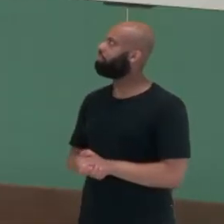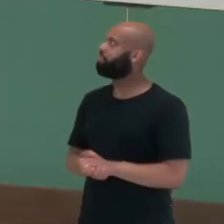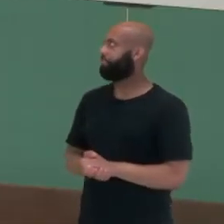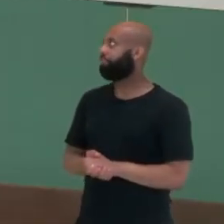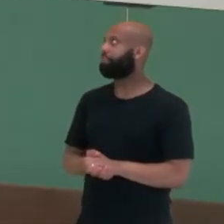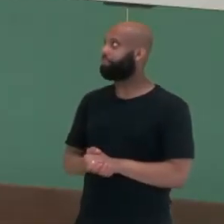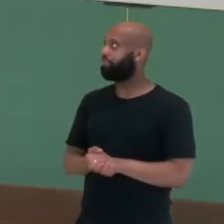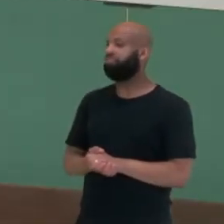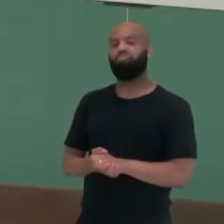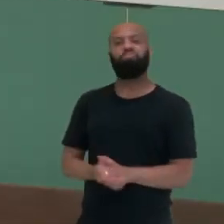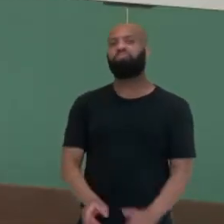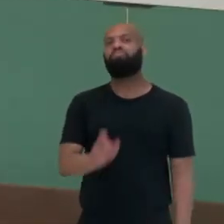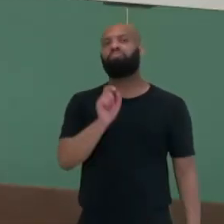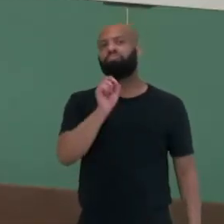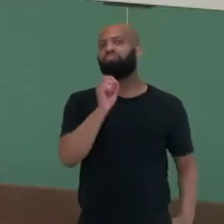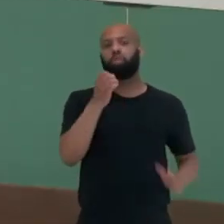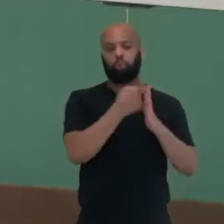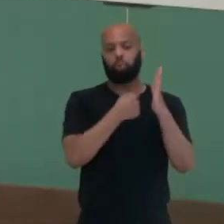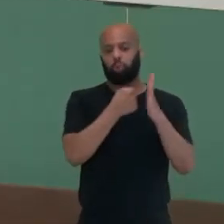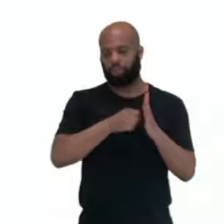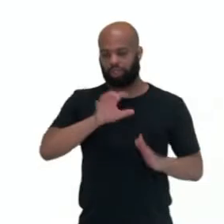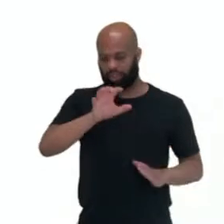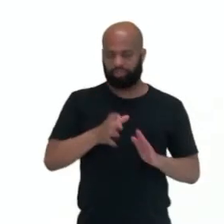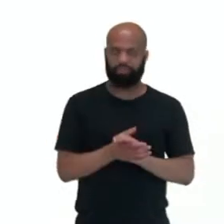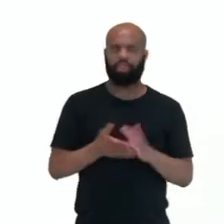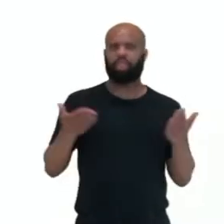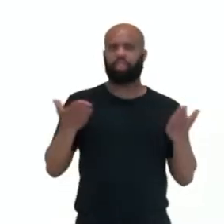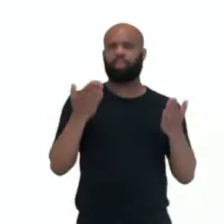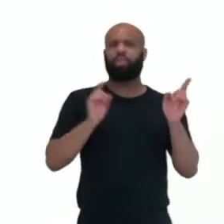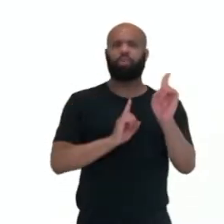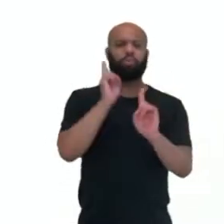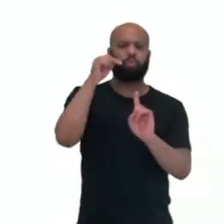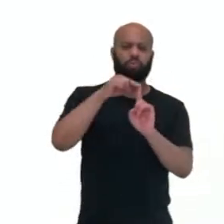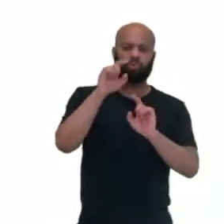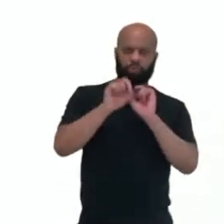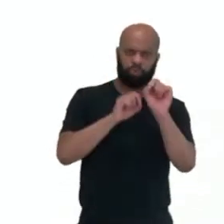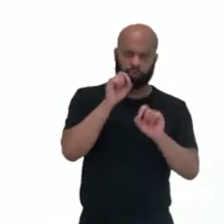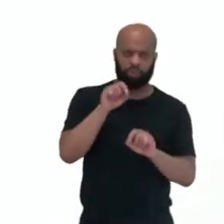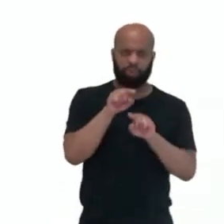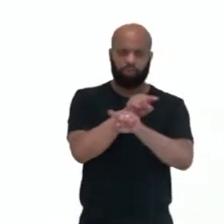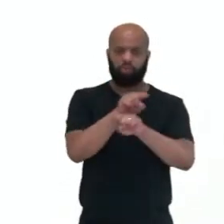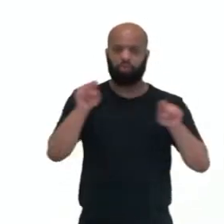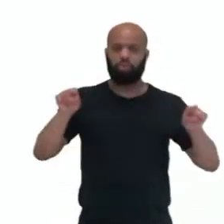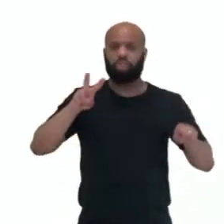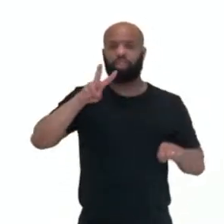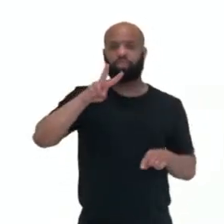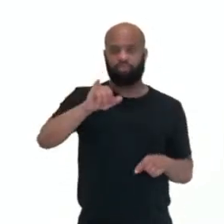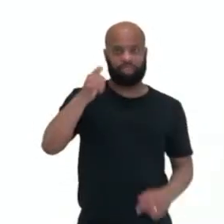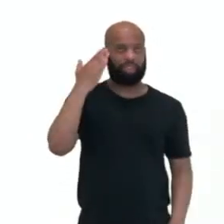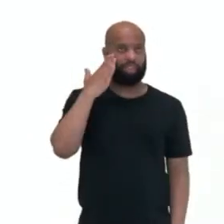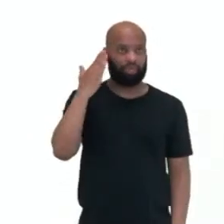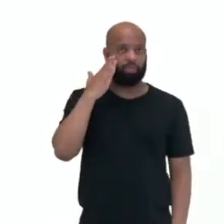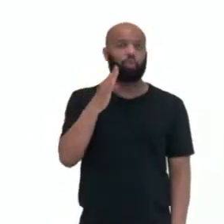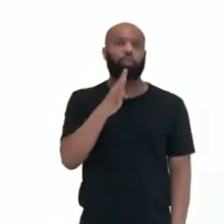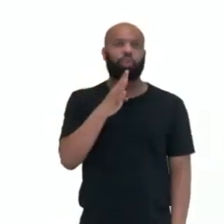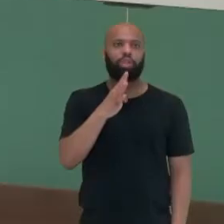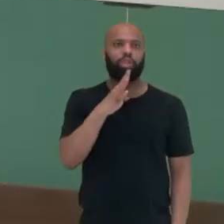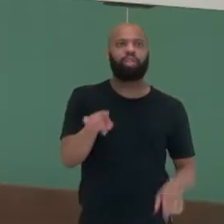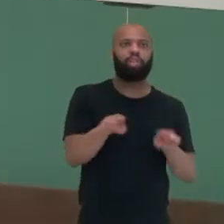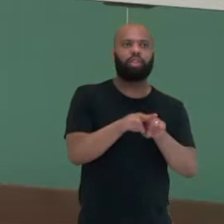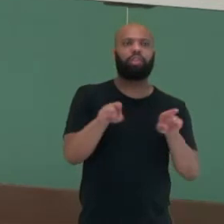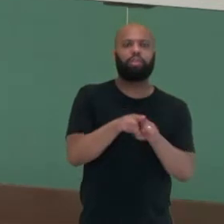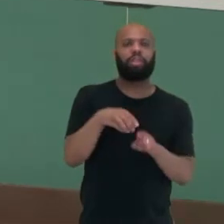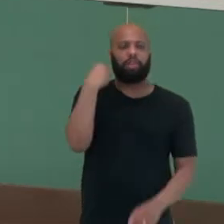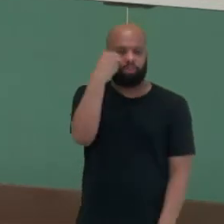pouquinho sobre o que é essa luta olímpica. Então qual que é o objetivo? O objetivo é que vocês possam, além de saber, conhecer,